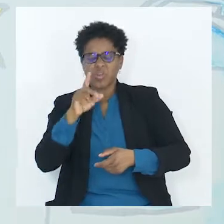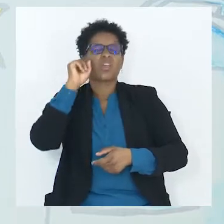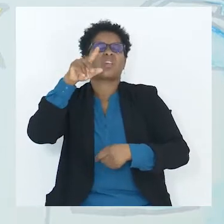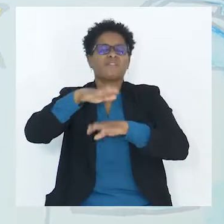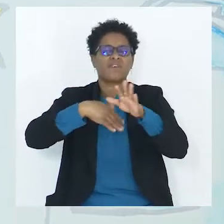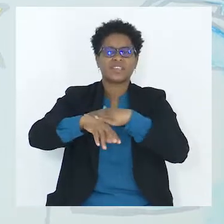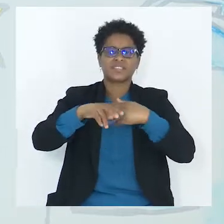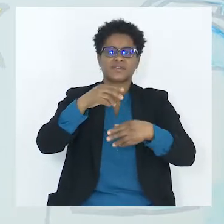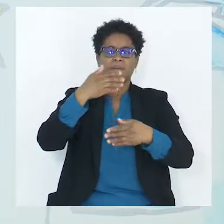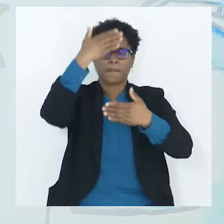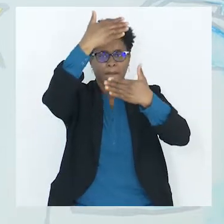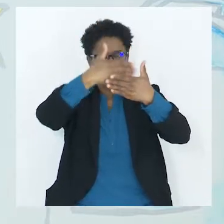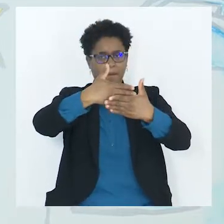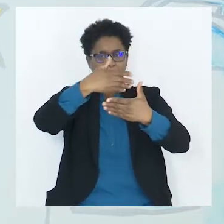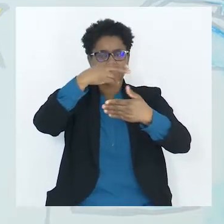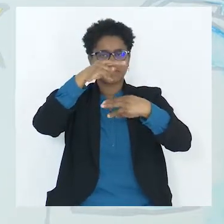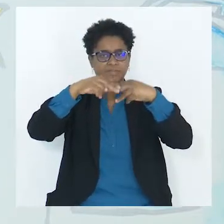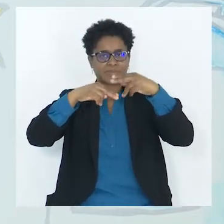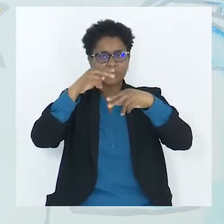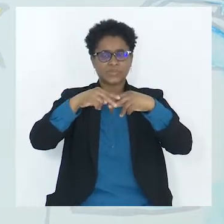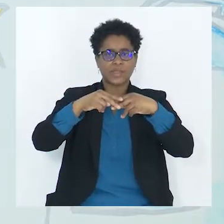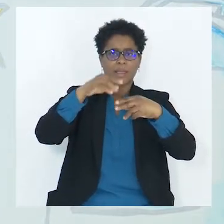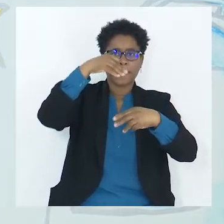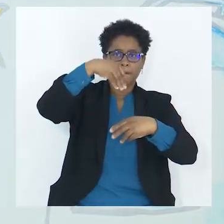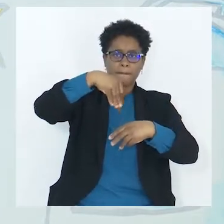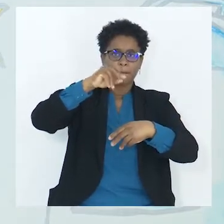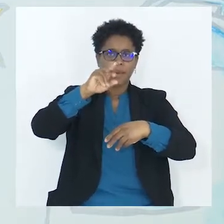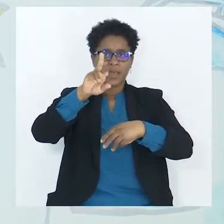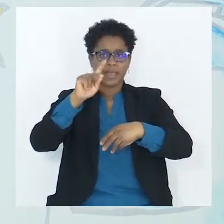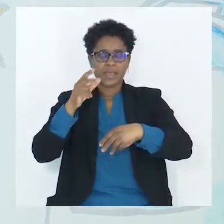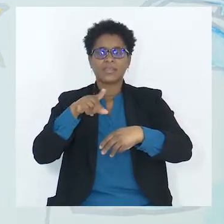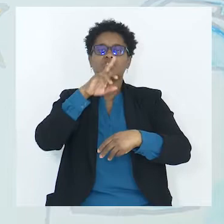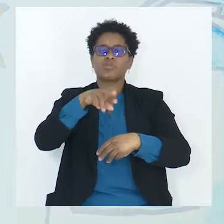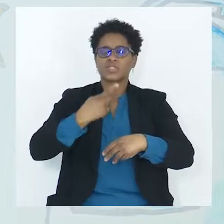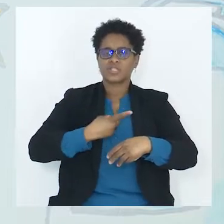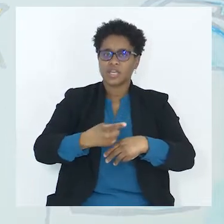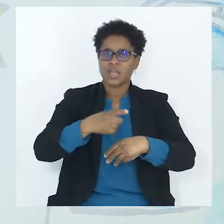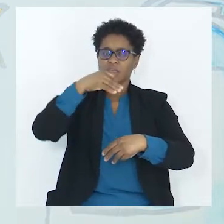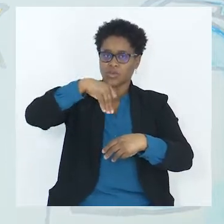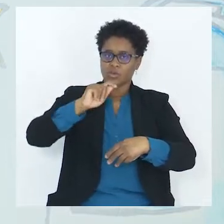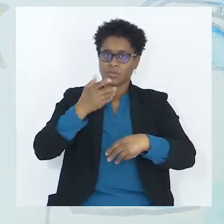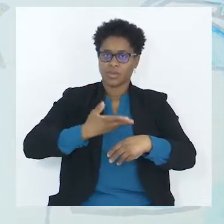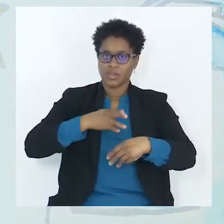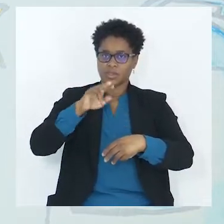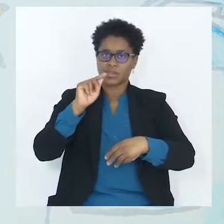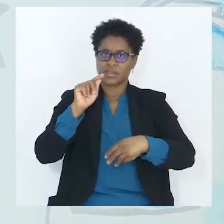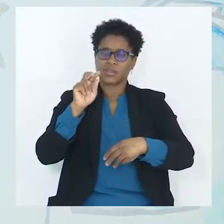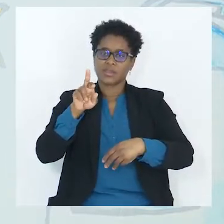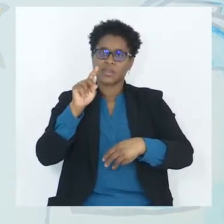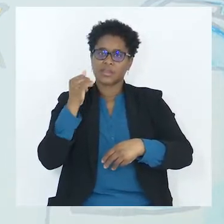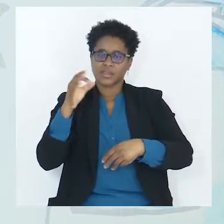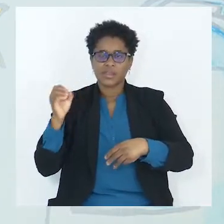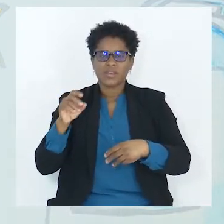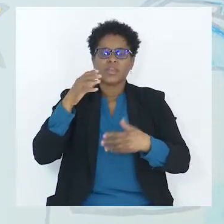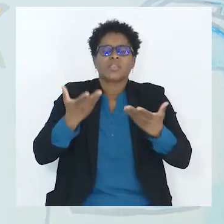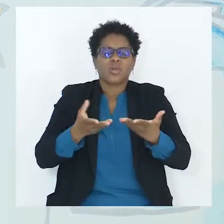parede? A resposta será, eu pedreiro. Então, quem faz a história?